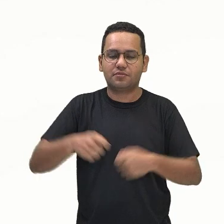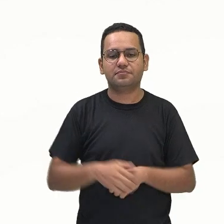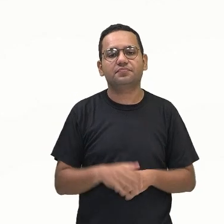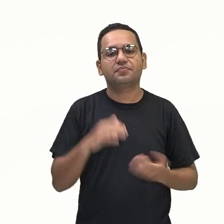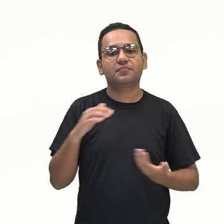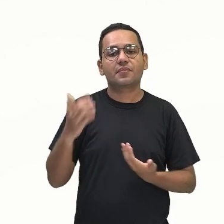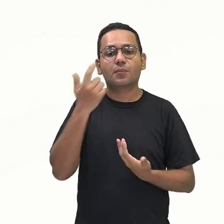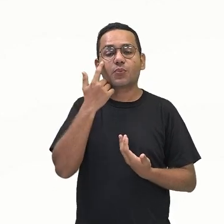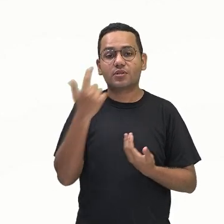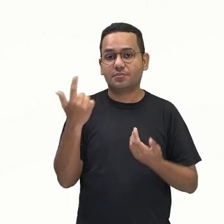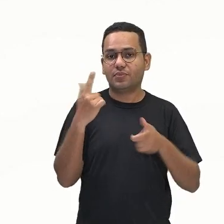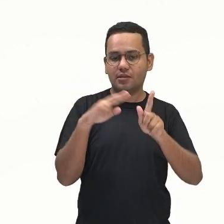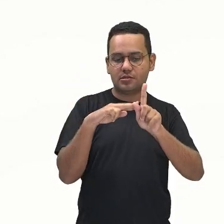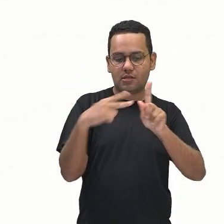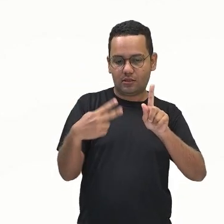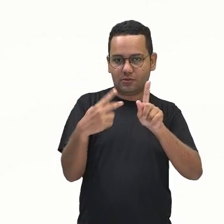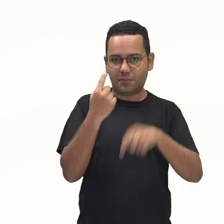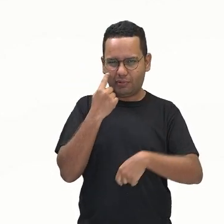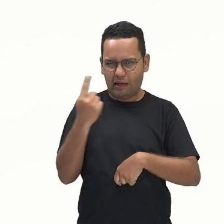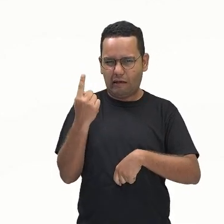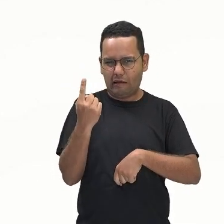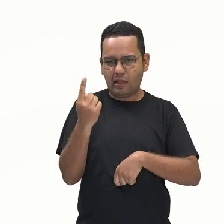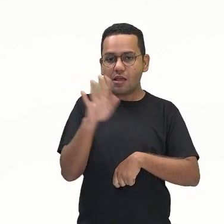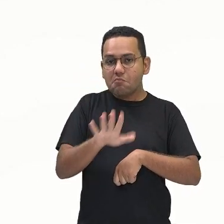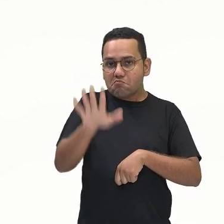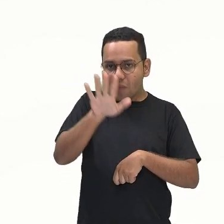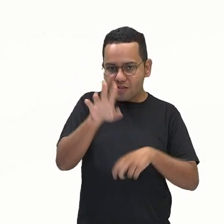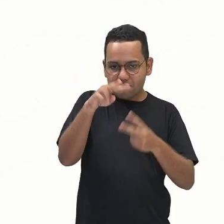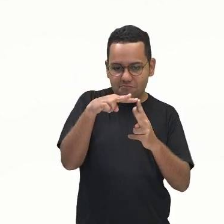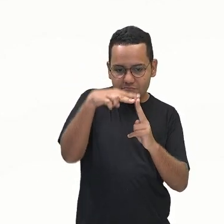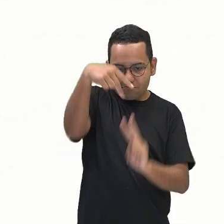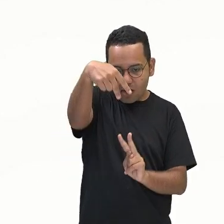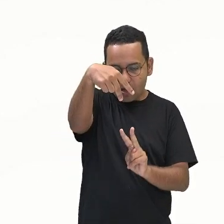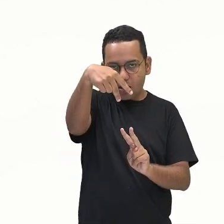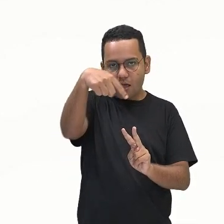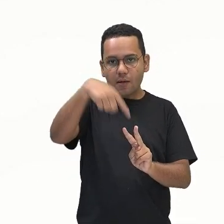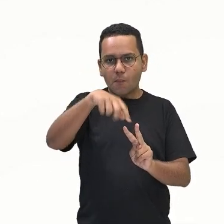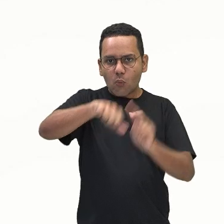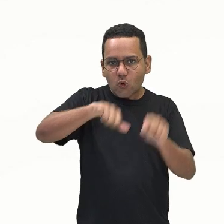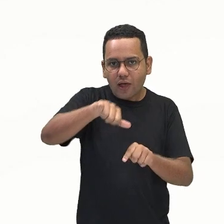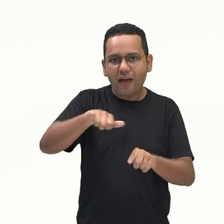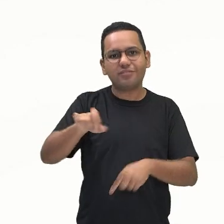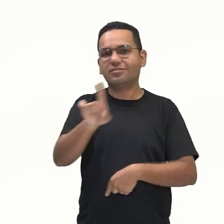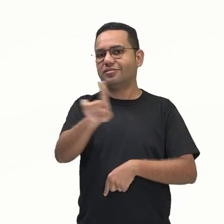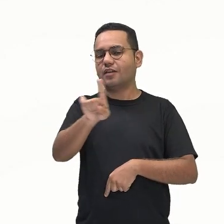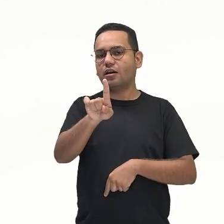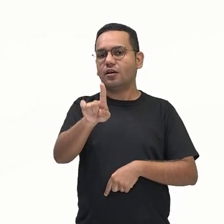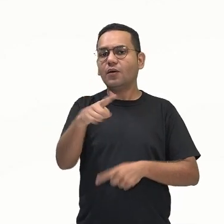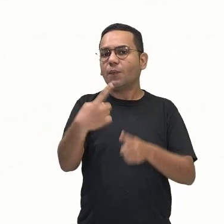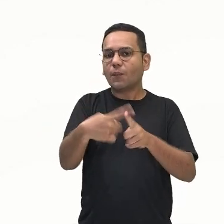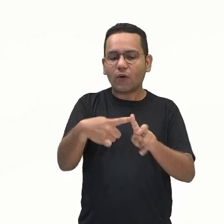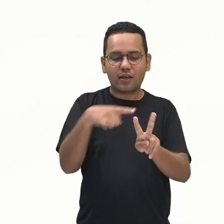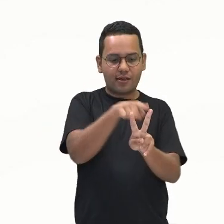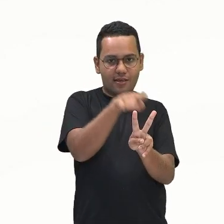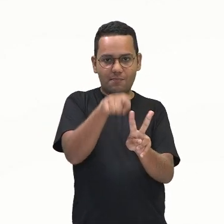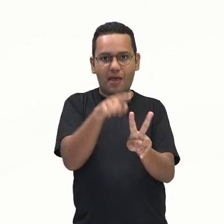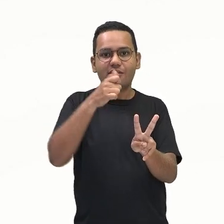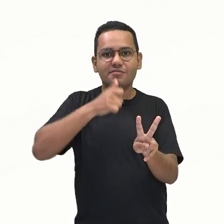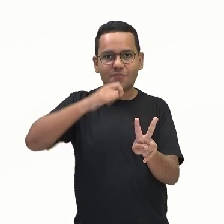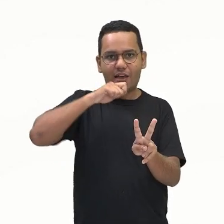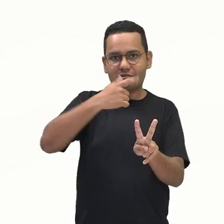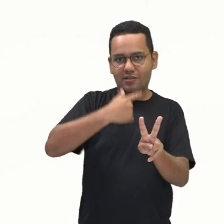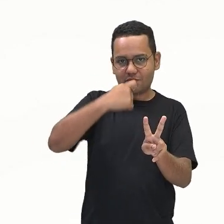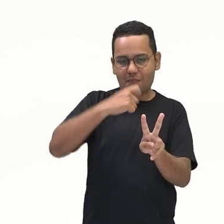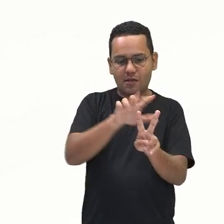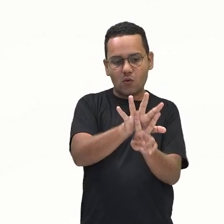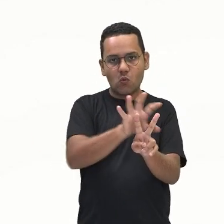no seu DNA e não vai ser mudado, né? Geralmente não vai ser mudado, ele vai permanecer até o fim da sua vida. Mas ele